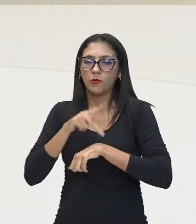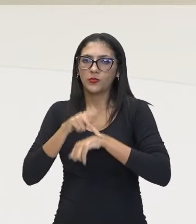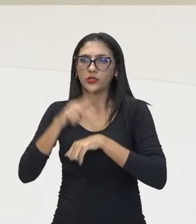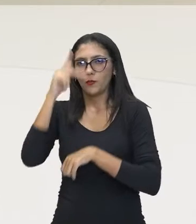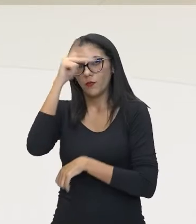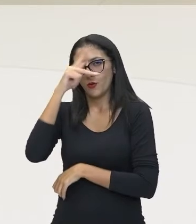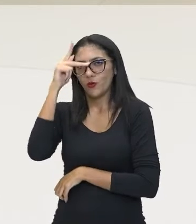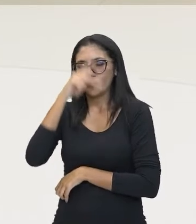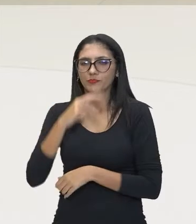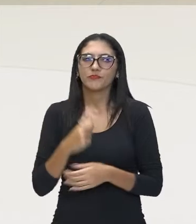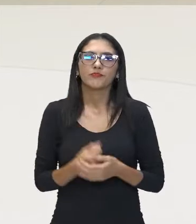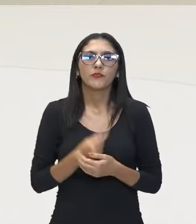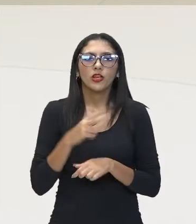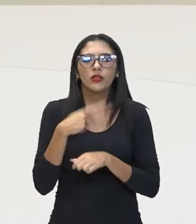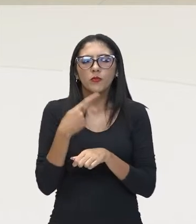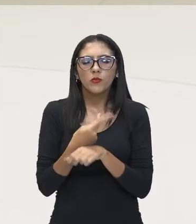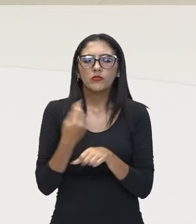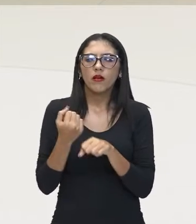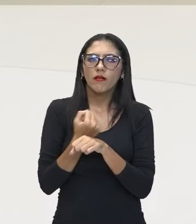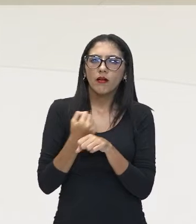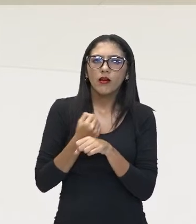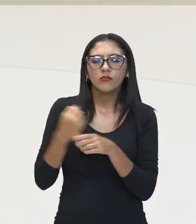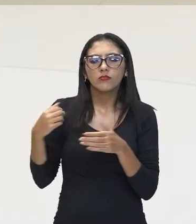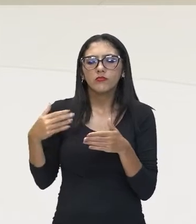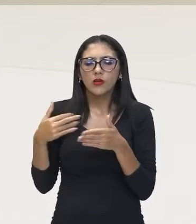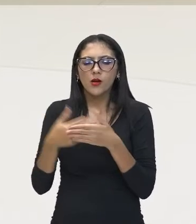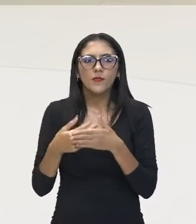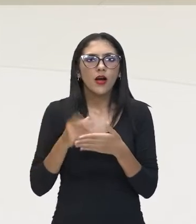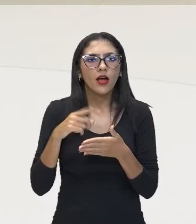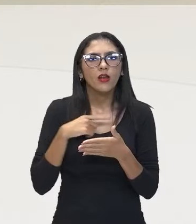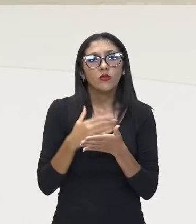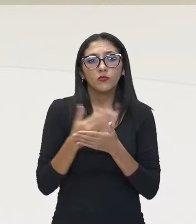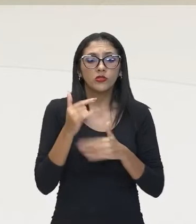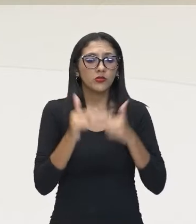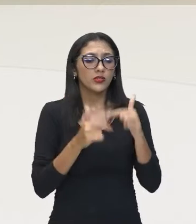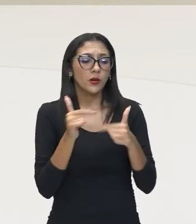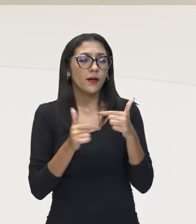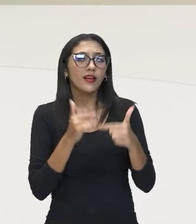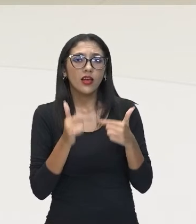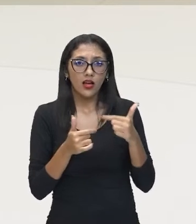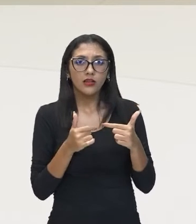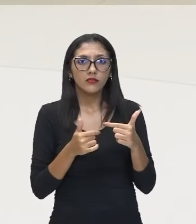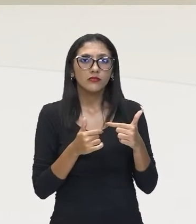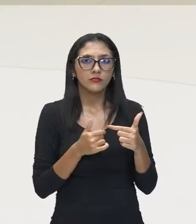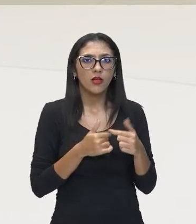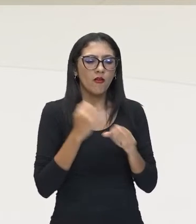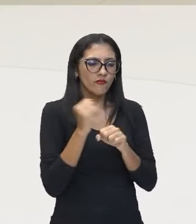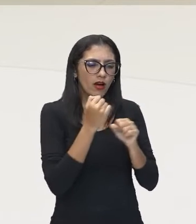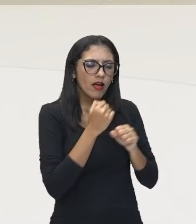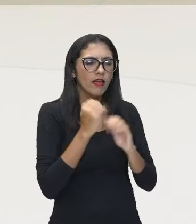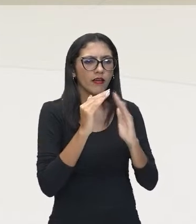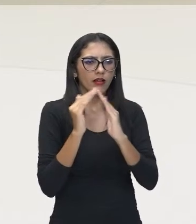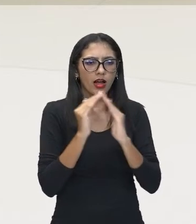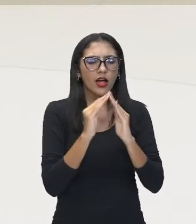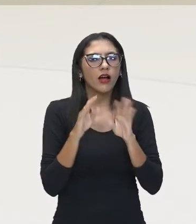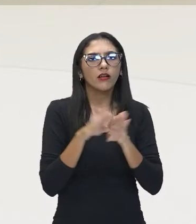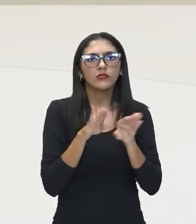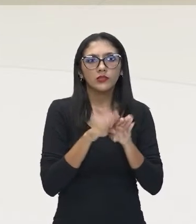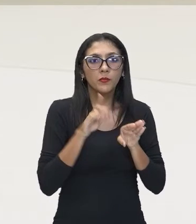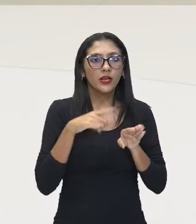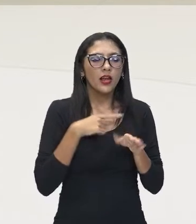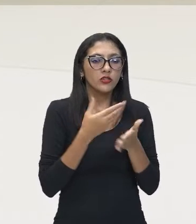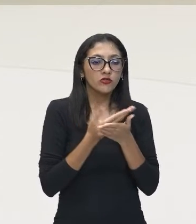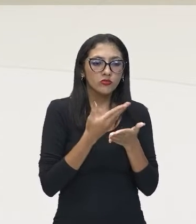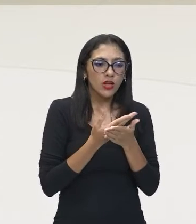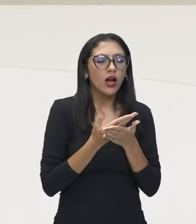aos 17 anos, ela começou a trabalhar como governanta e também como professora, por conta ali dos seus estudos avançados